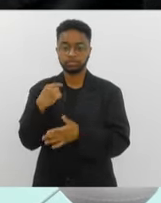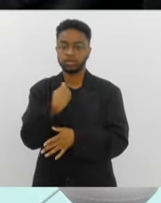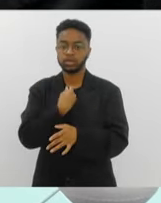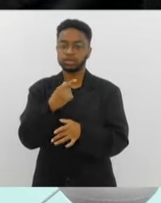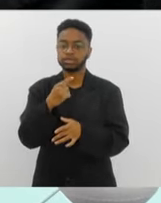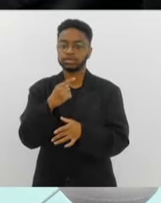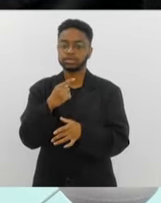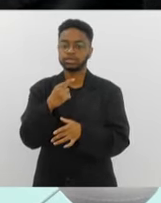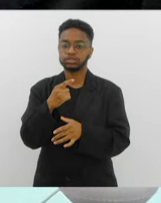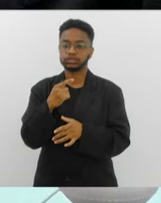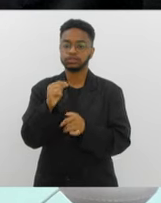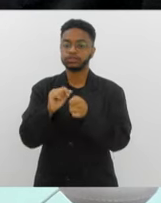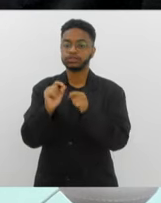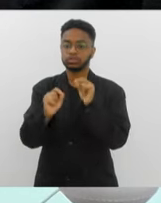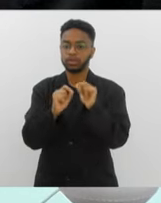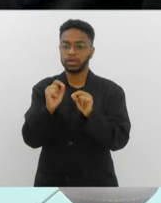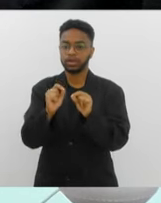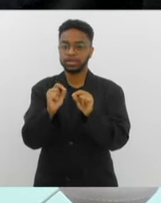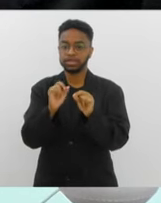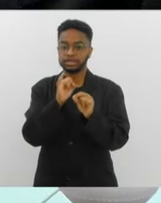verdade, jogando as famílias que querem